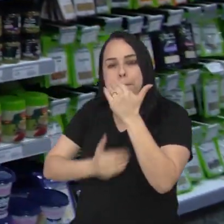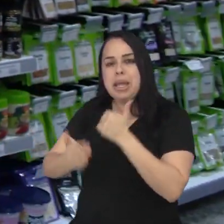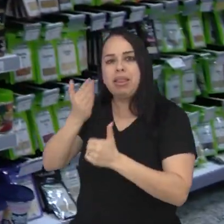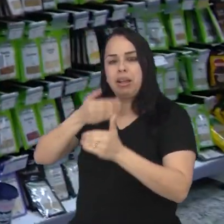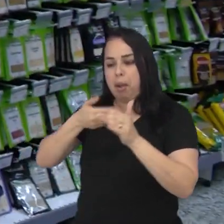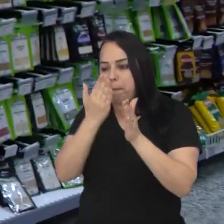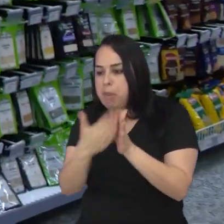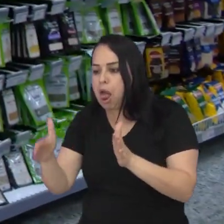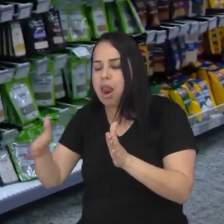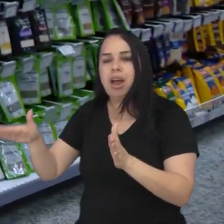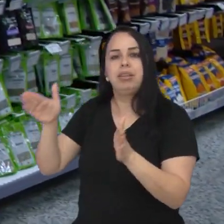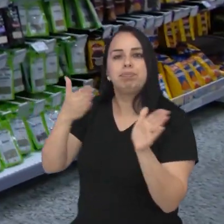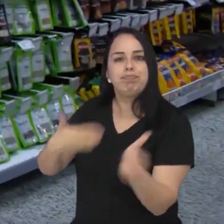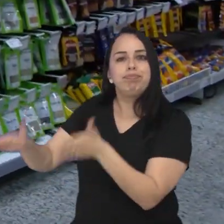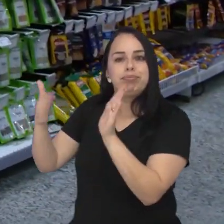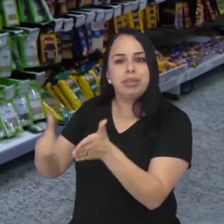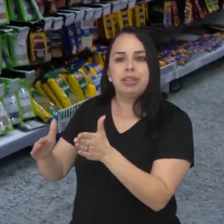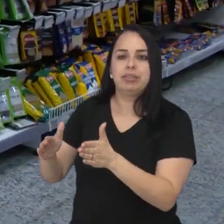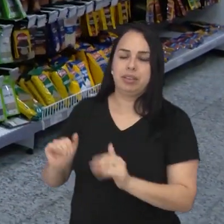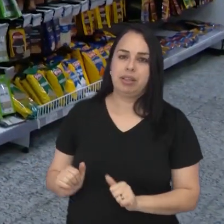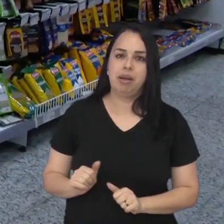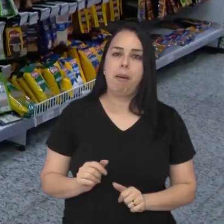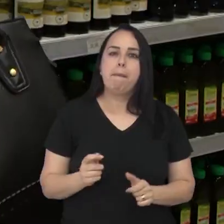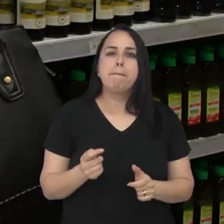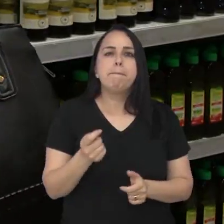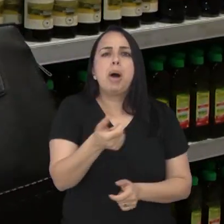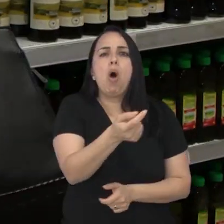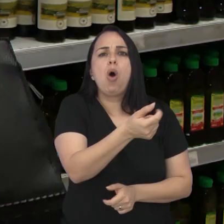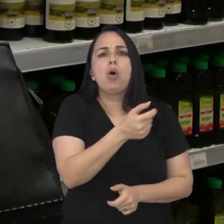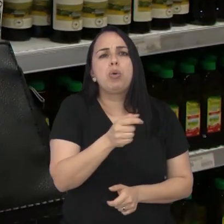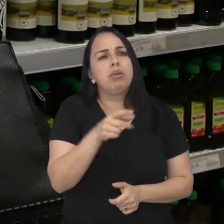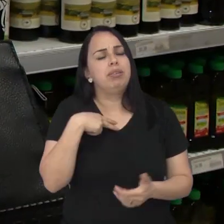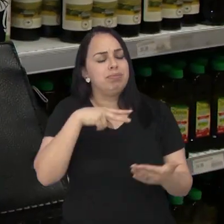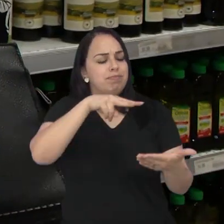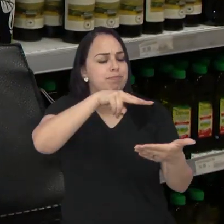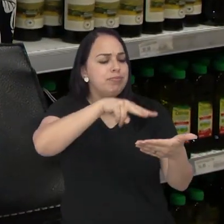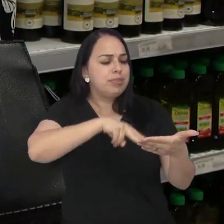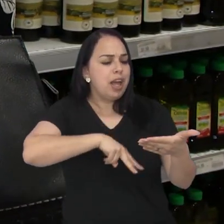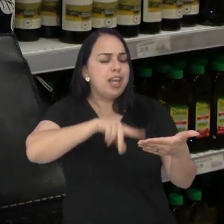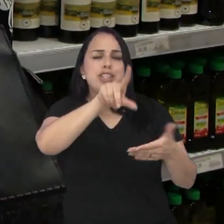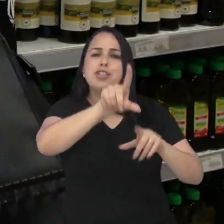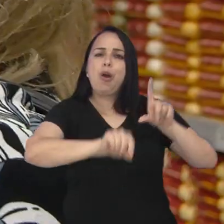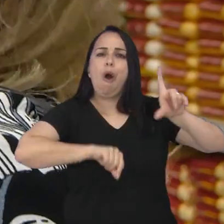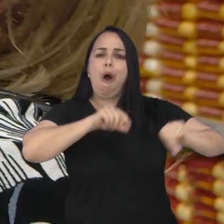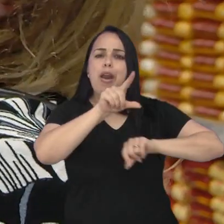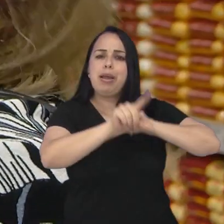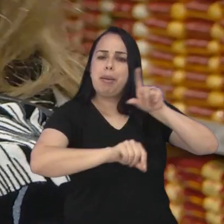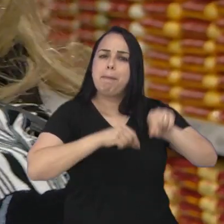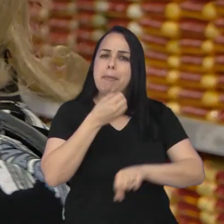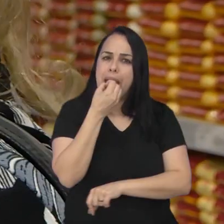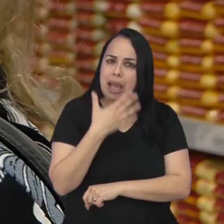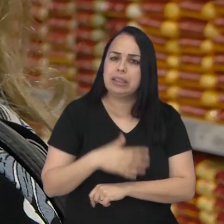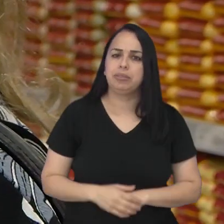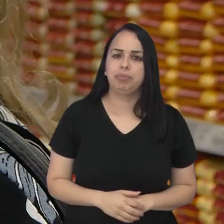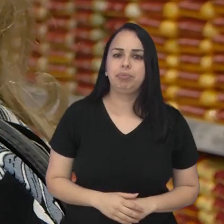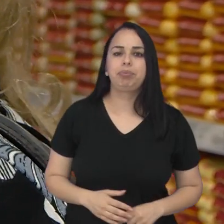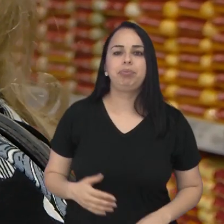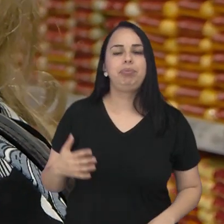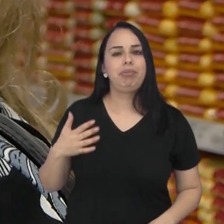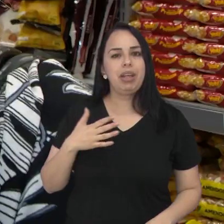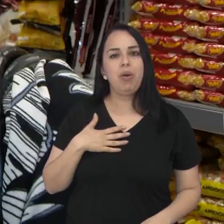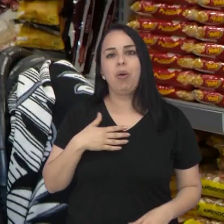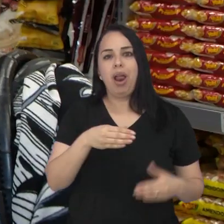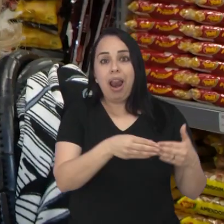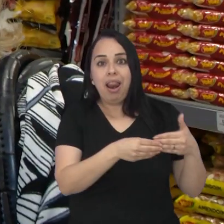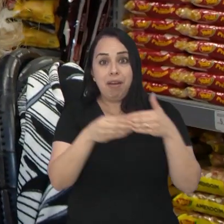alimentos ultraprocessados fazem parte do nosso dia a dia. Poucas pessoas fazem como a Dona Amélia, que escolhe bem o que vai levar para